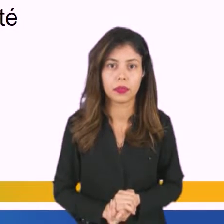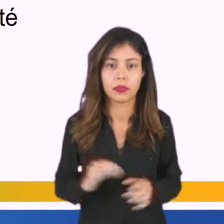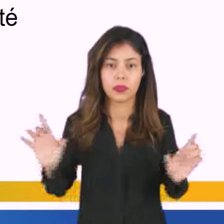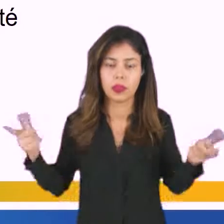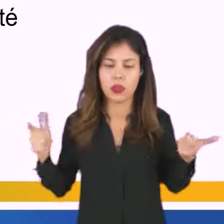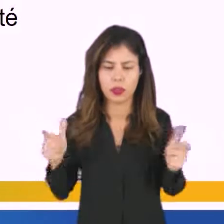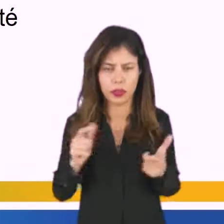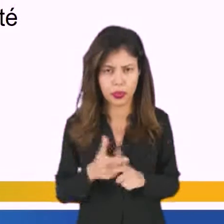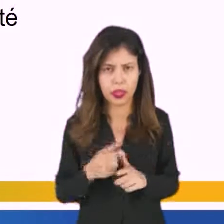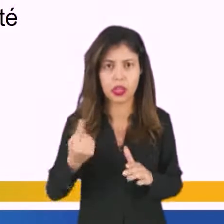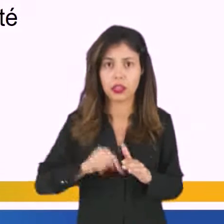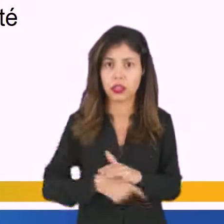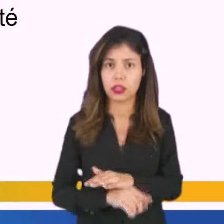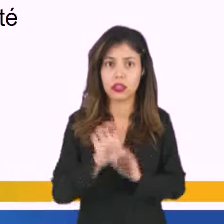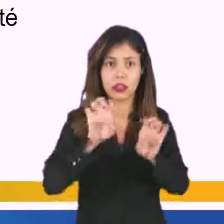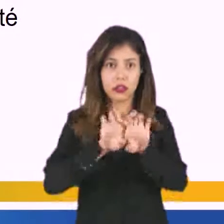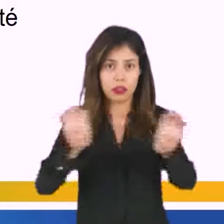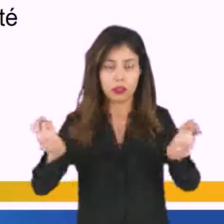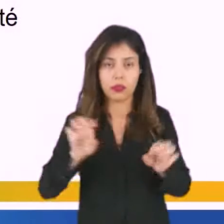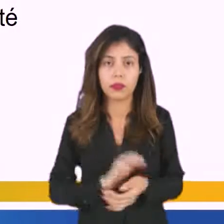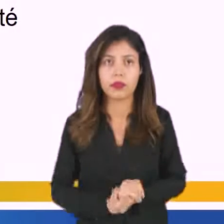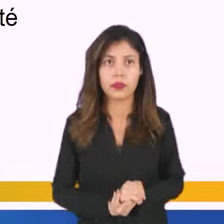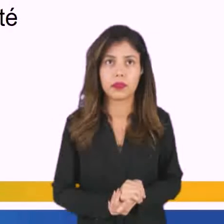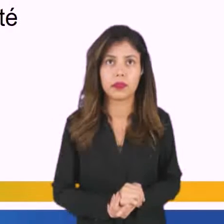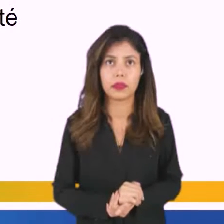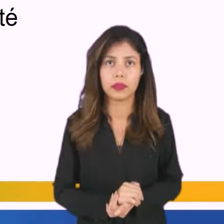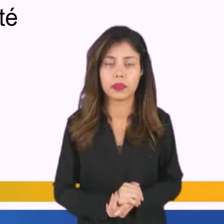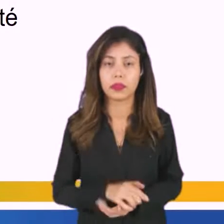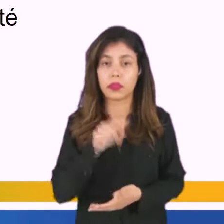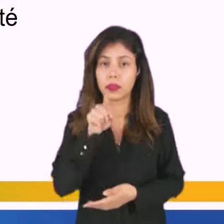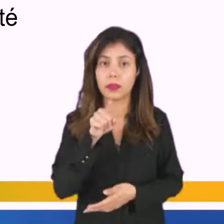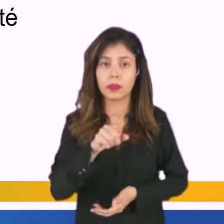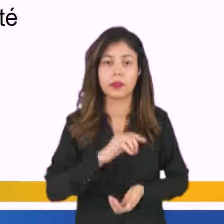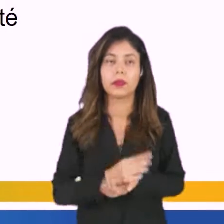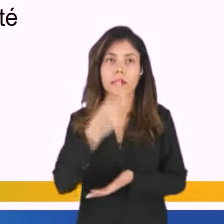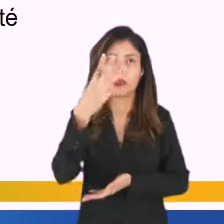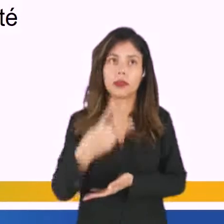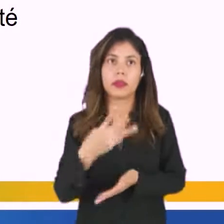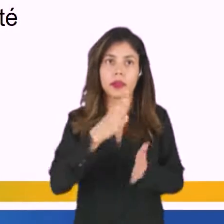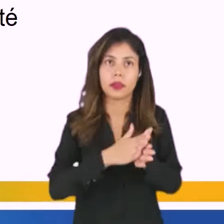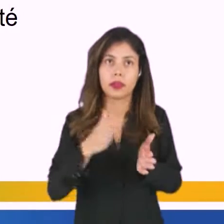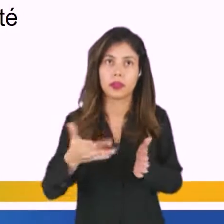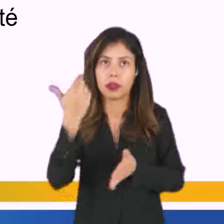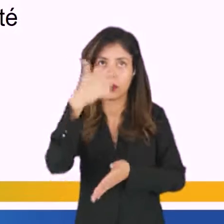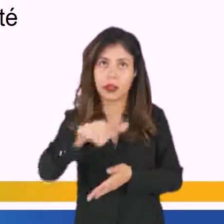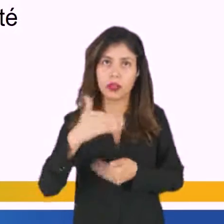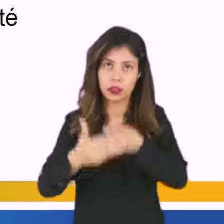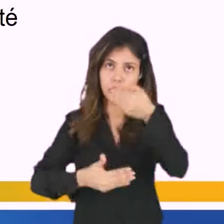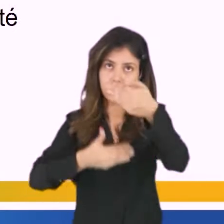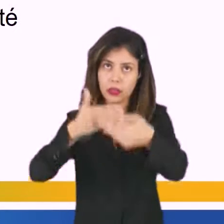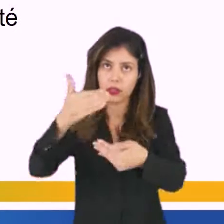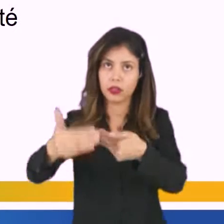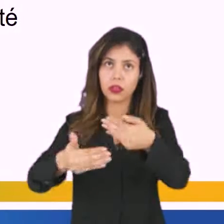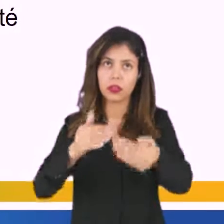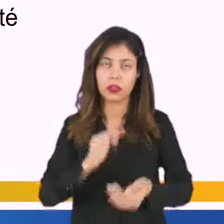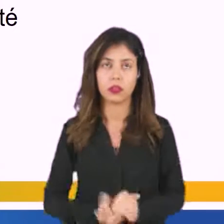uma redução dentro das equações. E aí nós vamos para o terceiro passo, que é